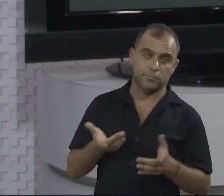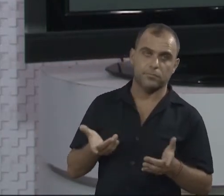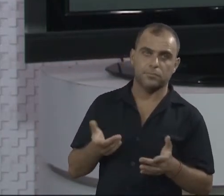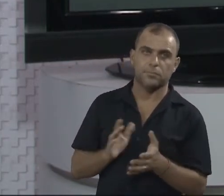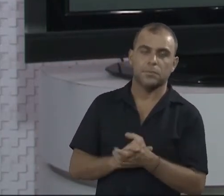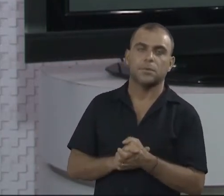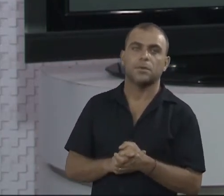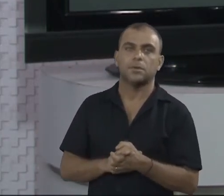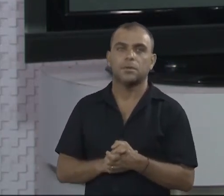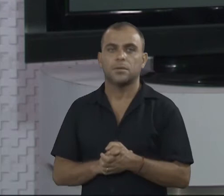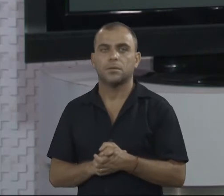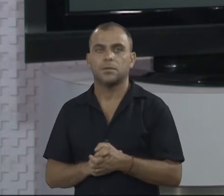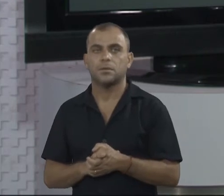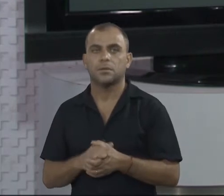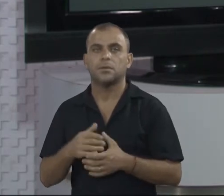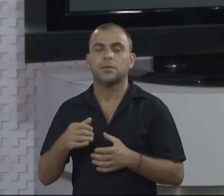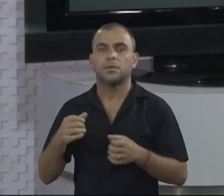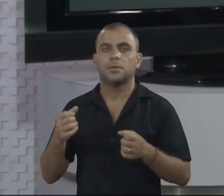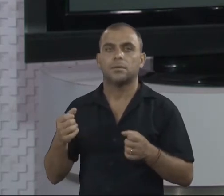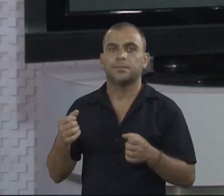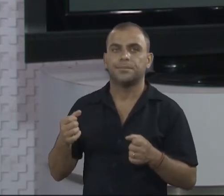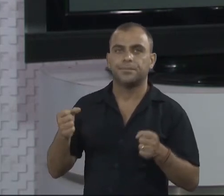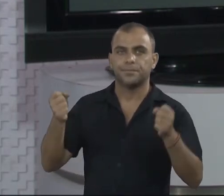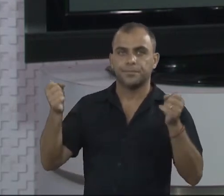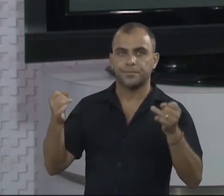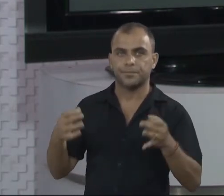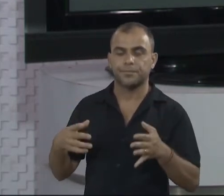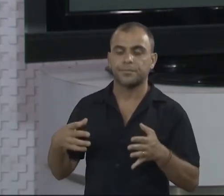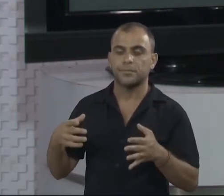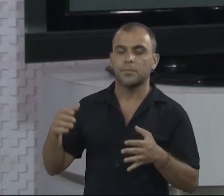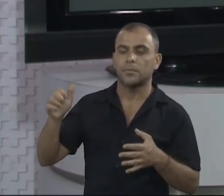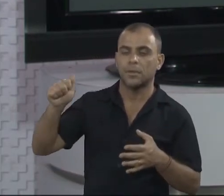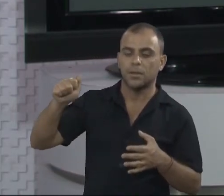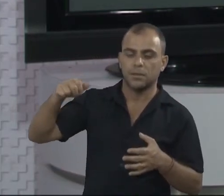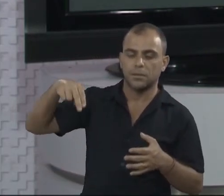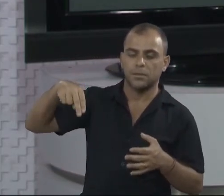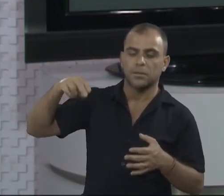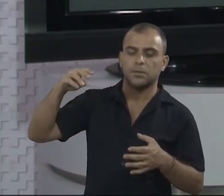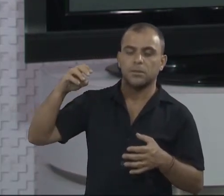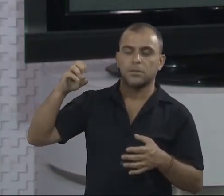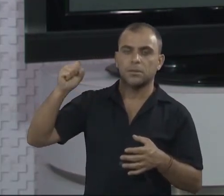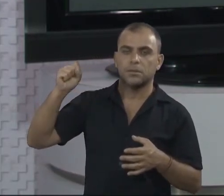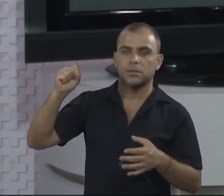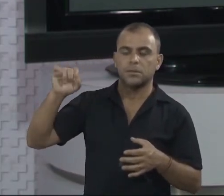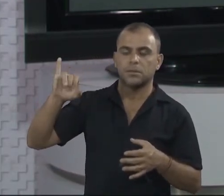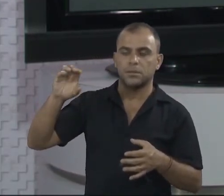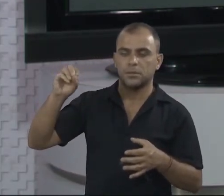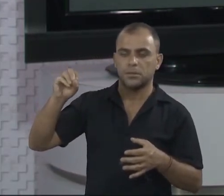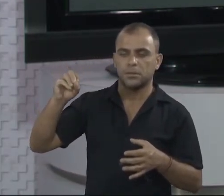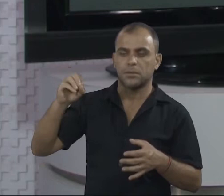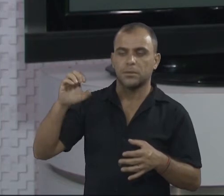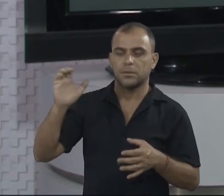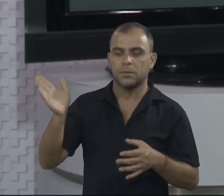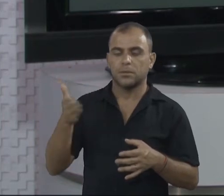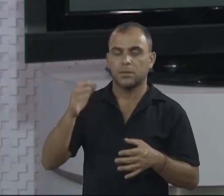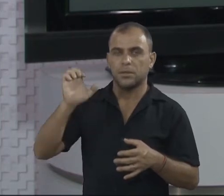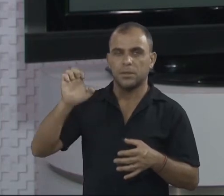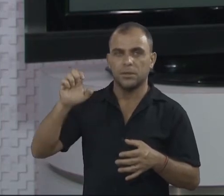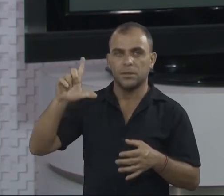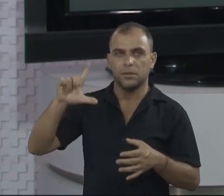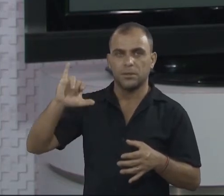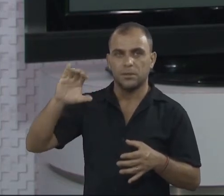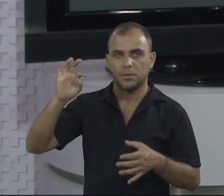verdade. Alguns exemplos: ansiolíticos, que são tranquilizantes, álcool, inalantes como cola